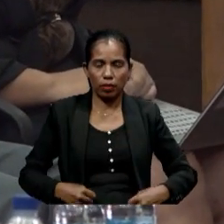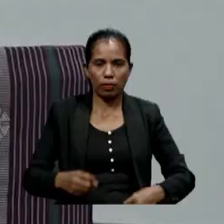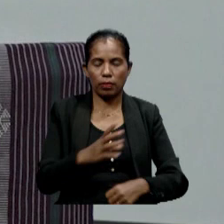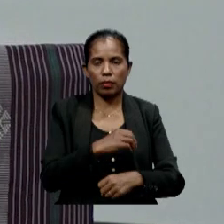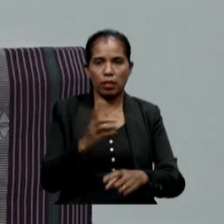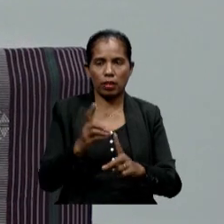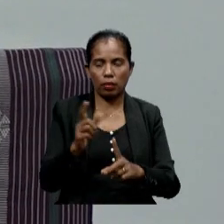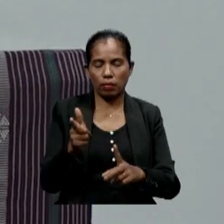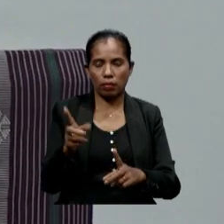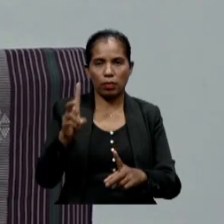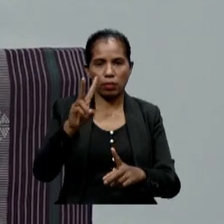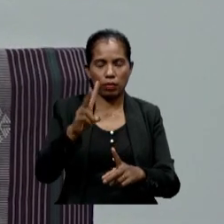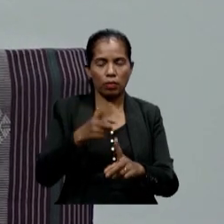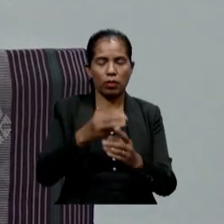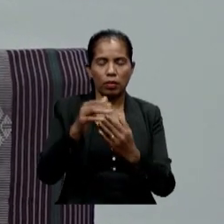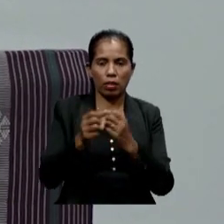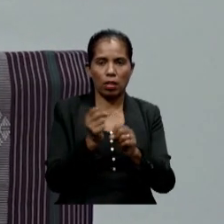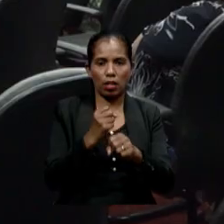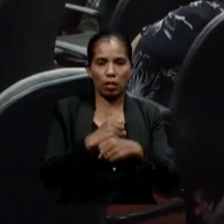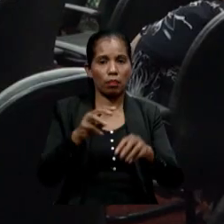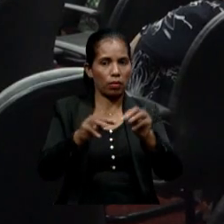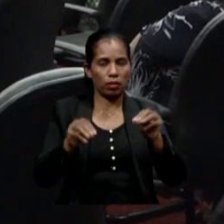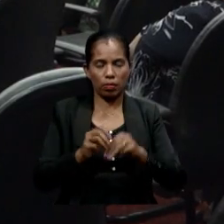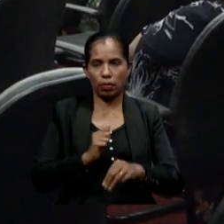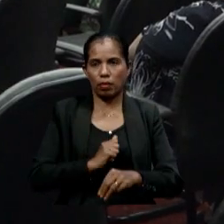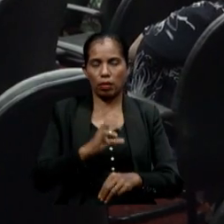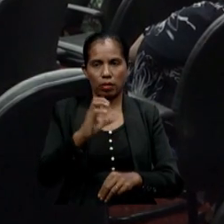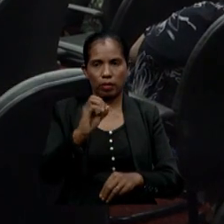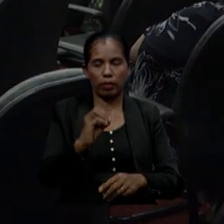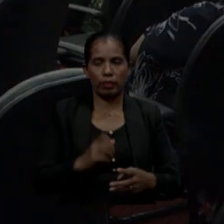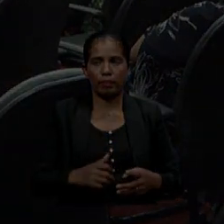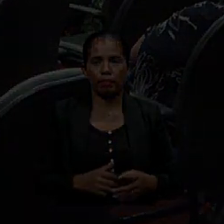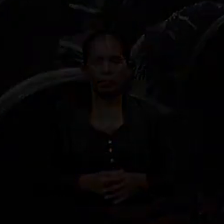Fulanzuelho Tina ne se halau e ha município Ainaru. João Carlos Zuvial da Costa, GMN.